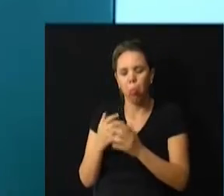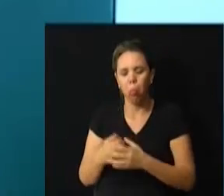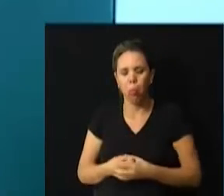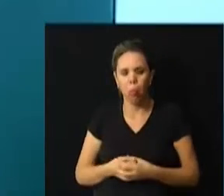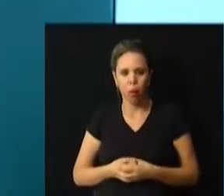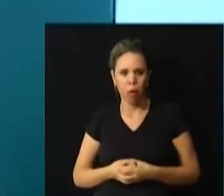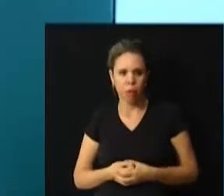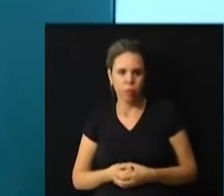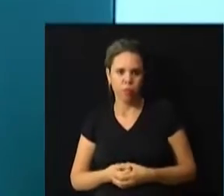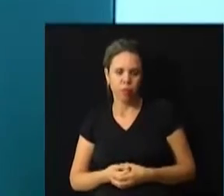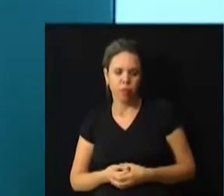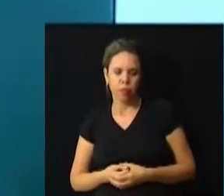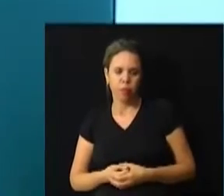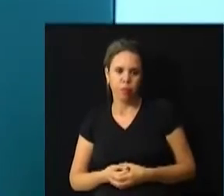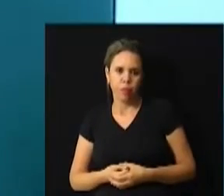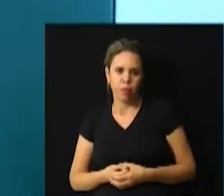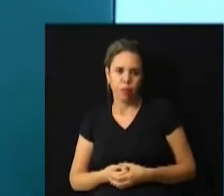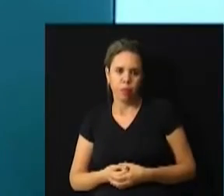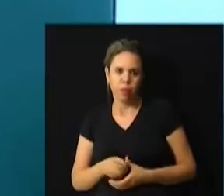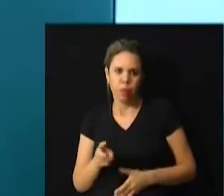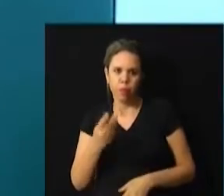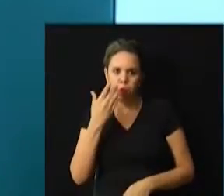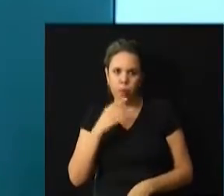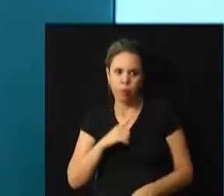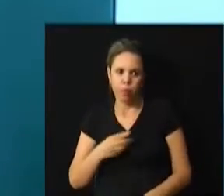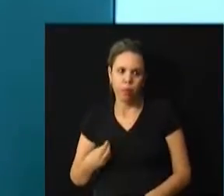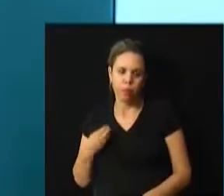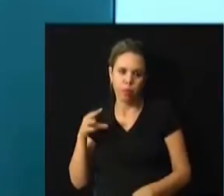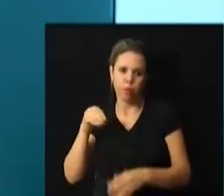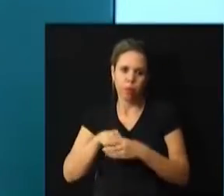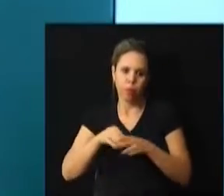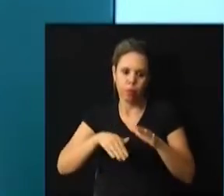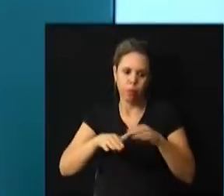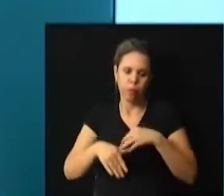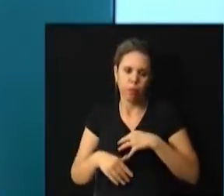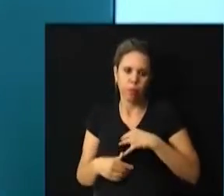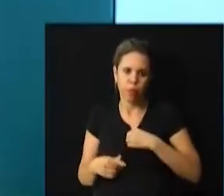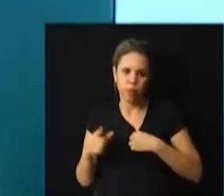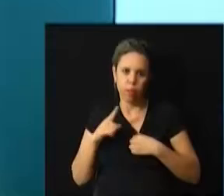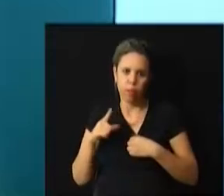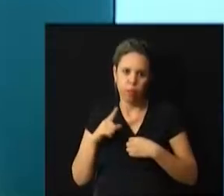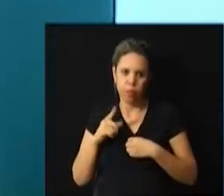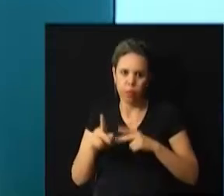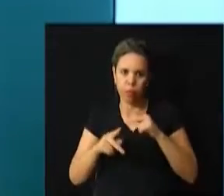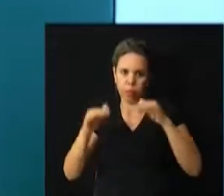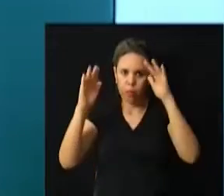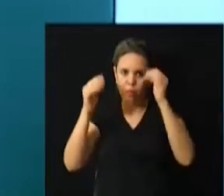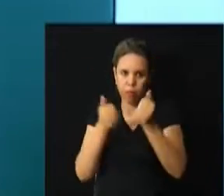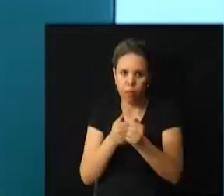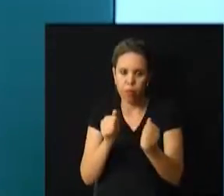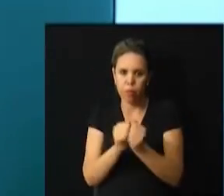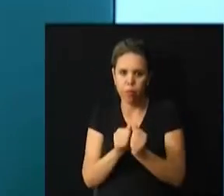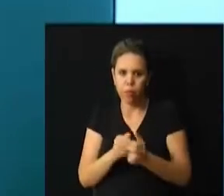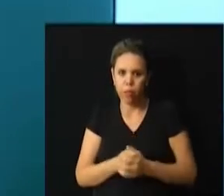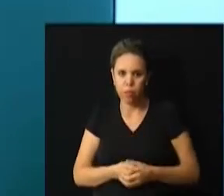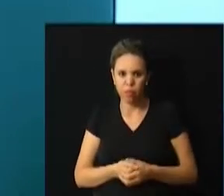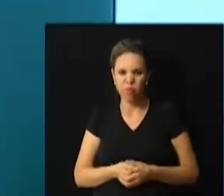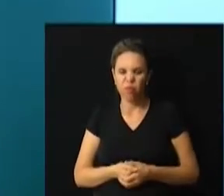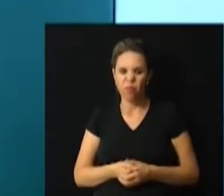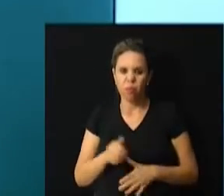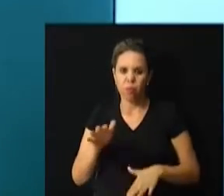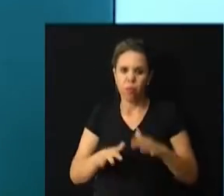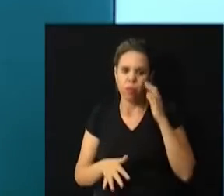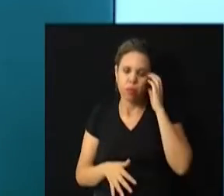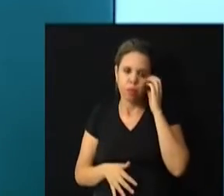né? Então, sempre que uma criança estiver dentro de uma piscina, tem que ter um adulto acompanhando,